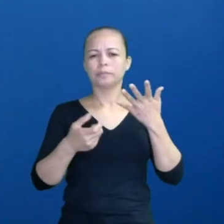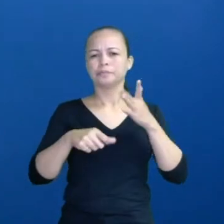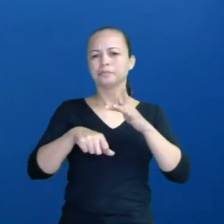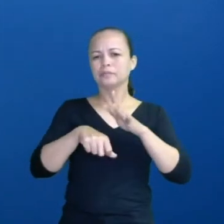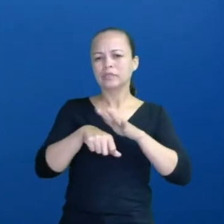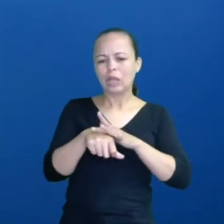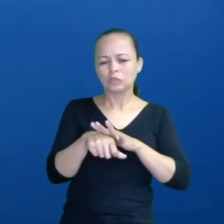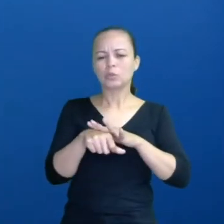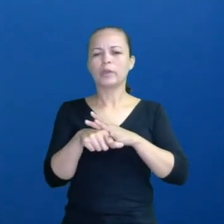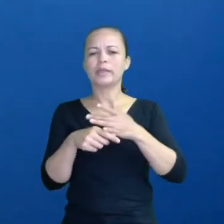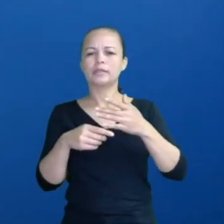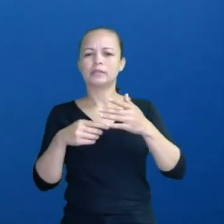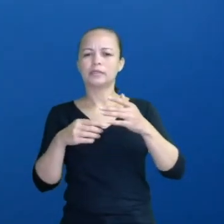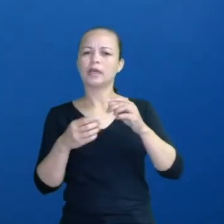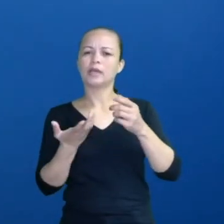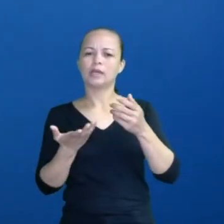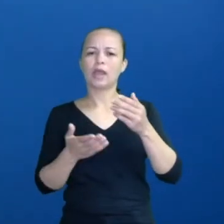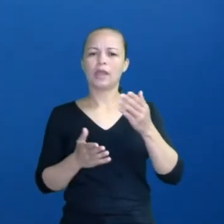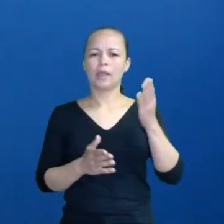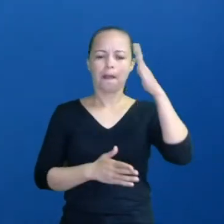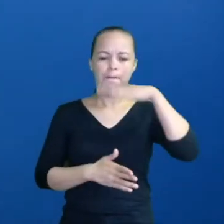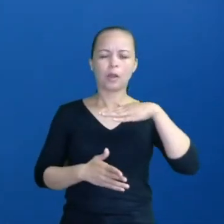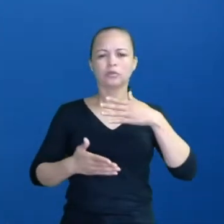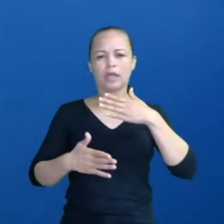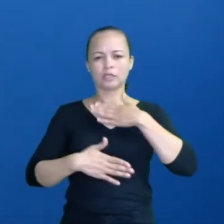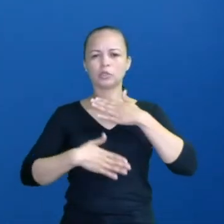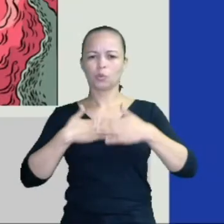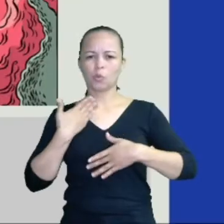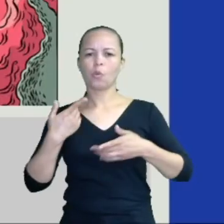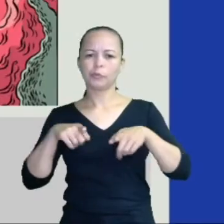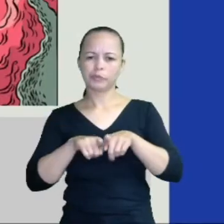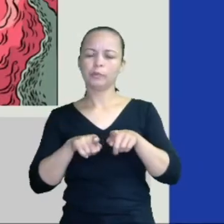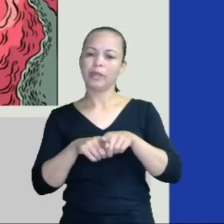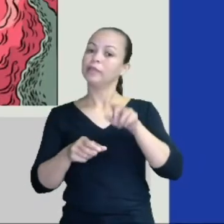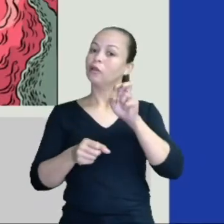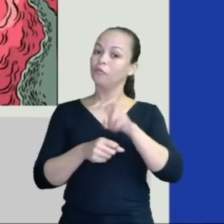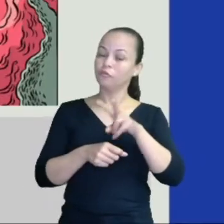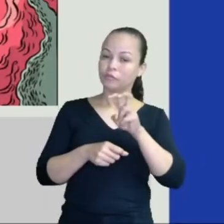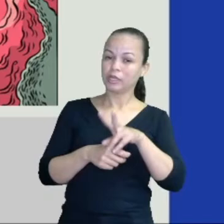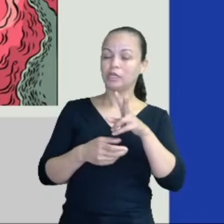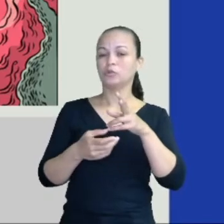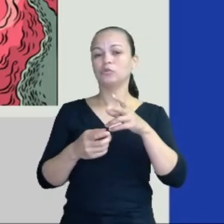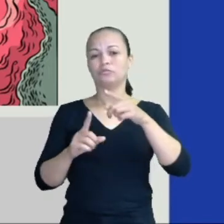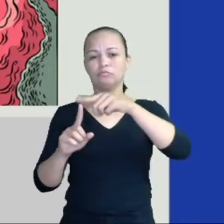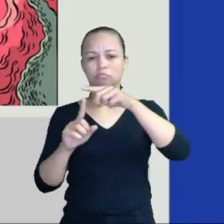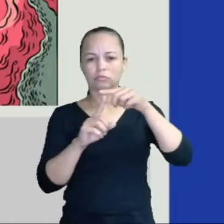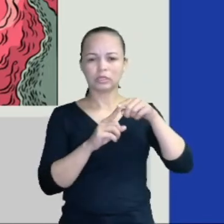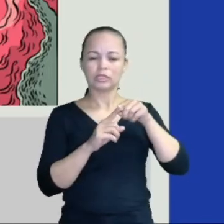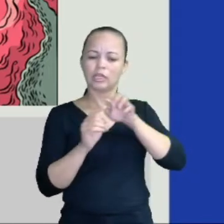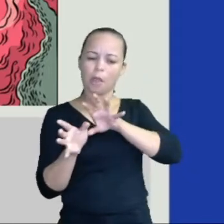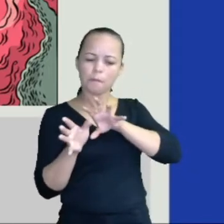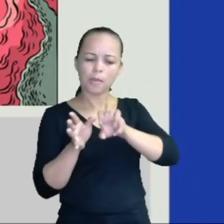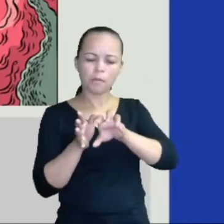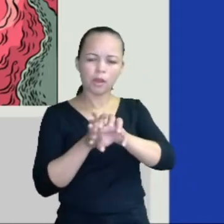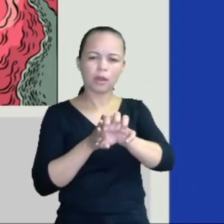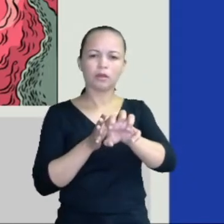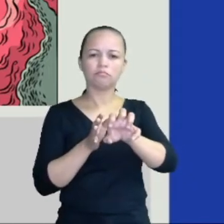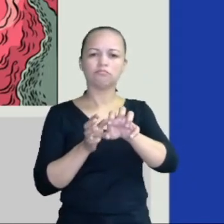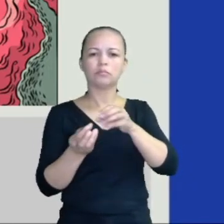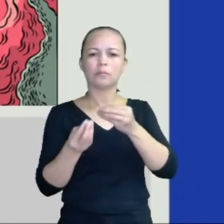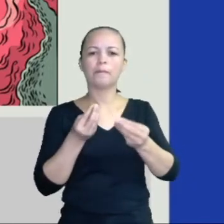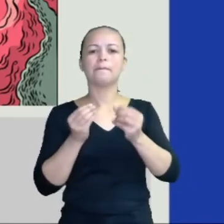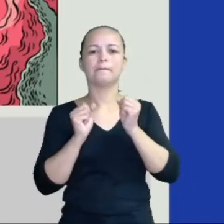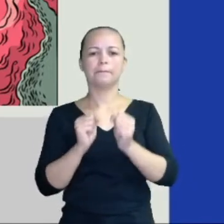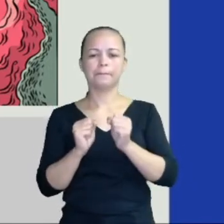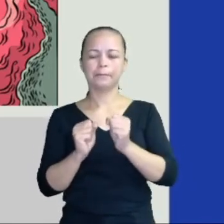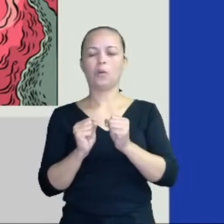mal ao nosso corpo. Então, uma coisa boa aí do vírus, né? Existem tipos de vírus que atacam bactérias, por isso podem